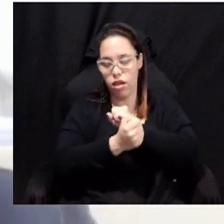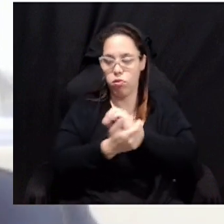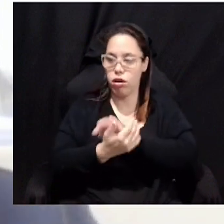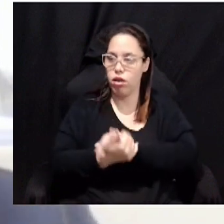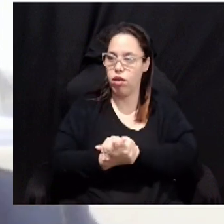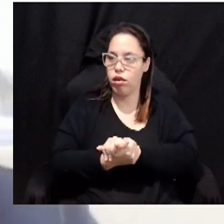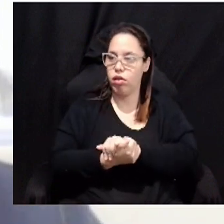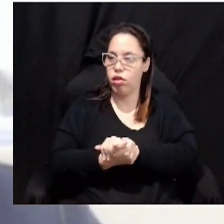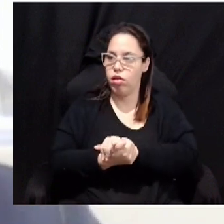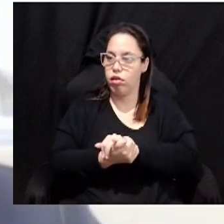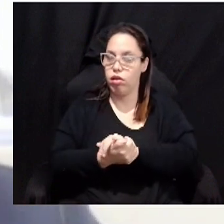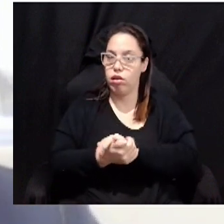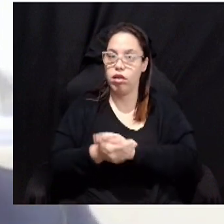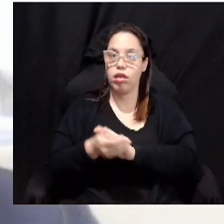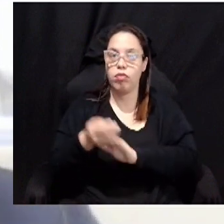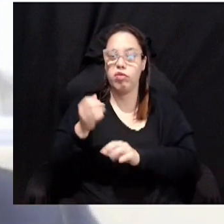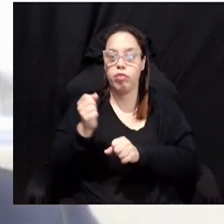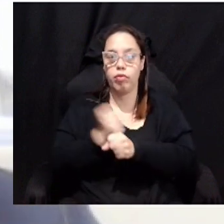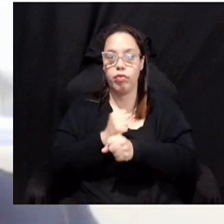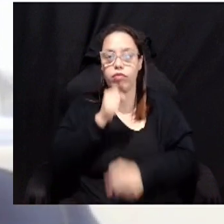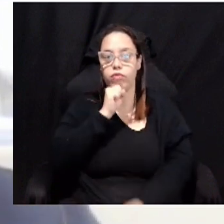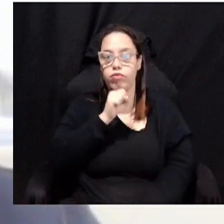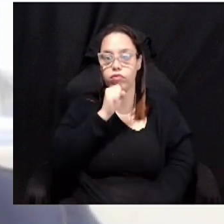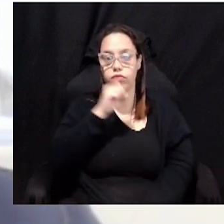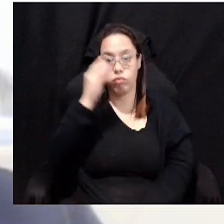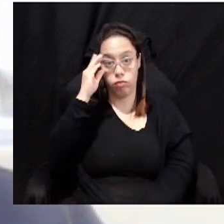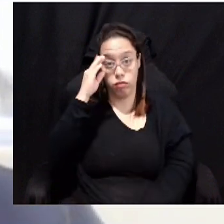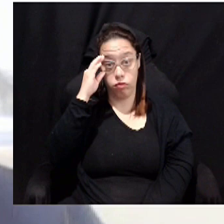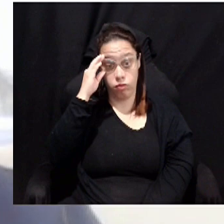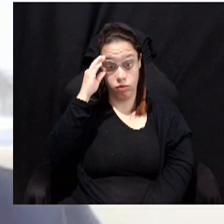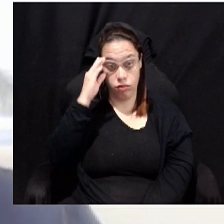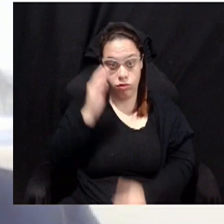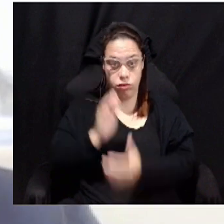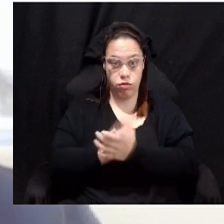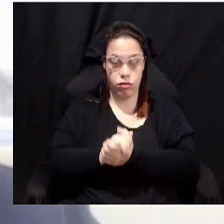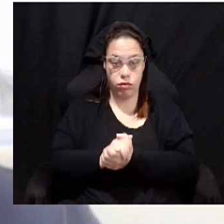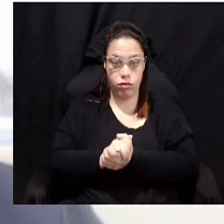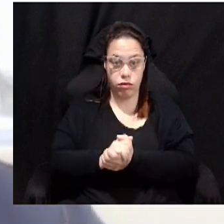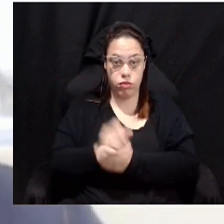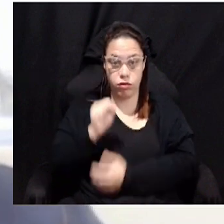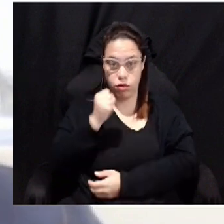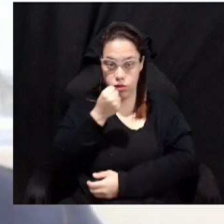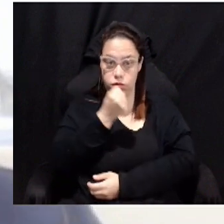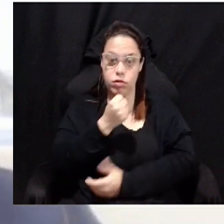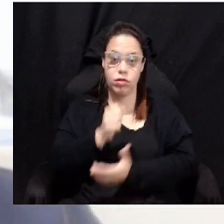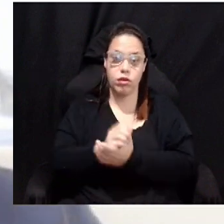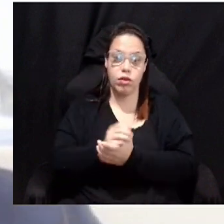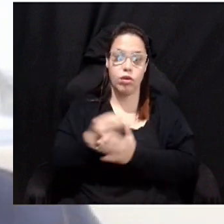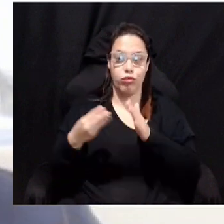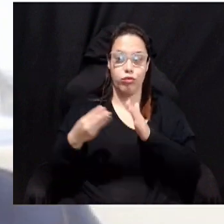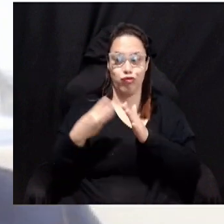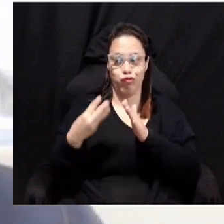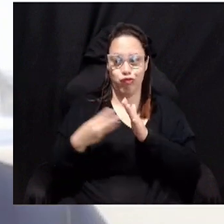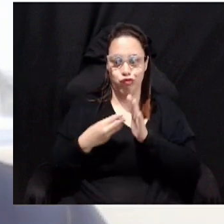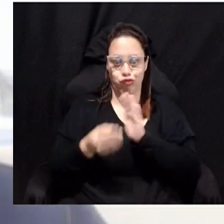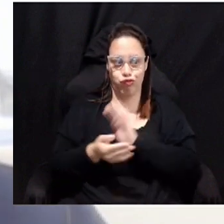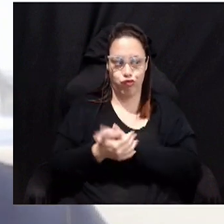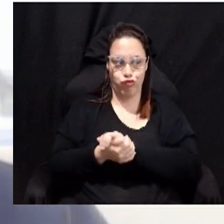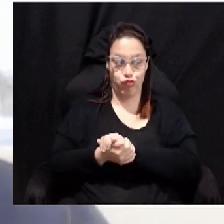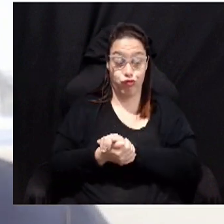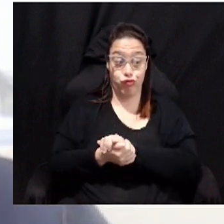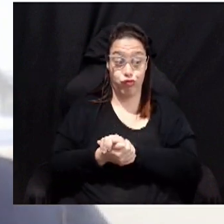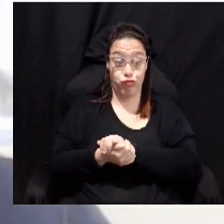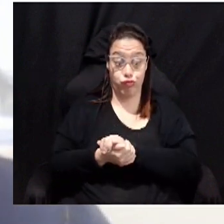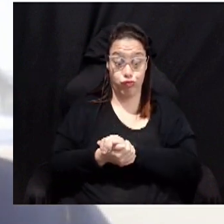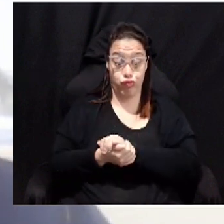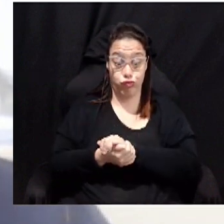mais antigas, tem muitos vazamentos que eles também são provocados por terceiros, também temos a questão de descontrole